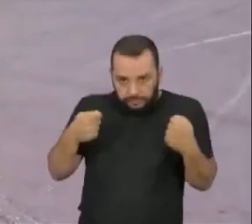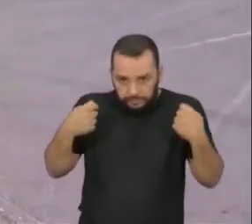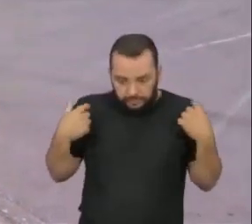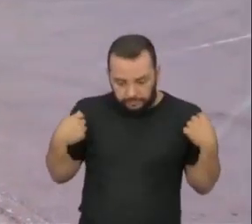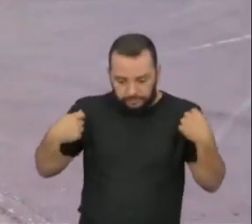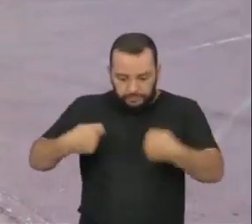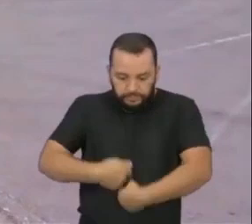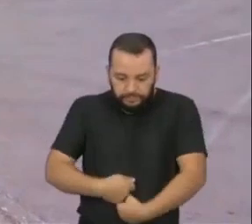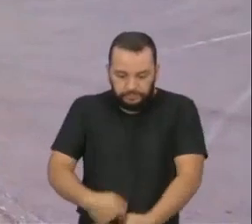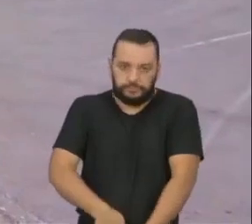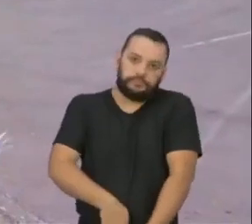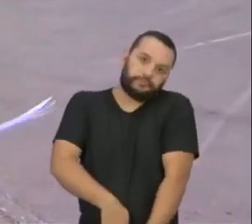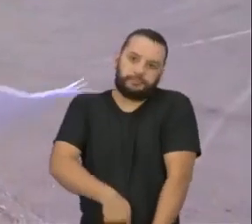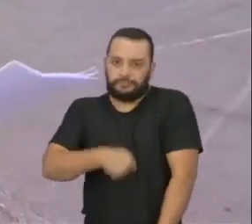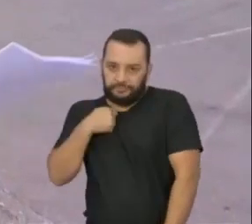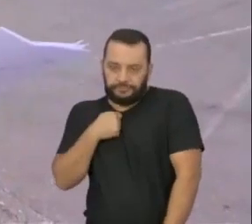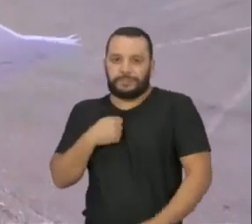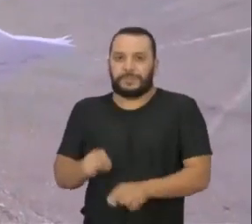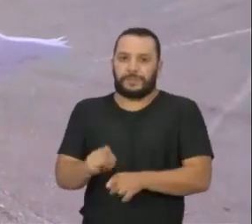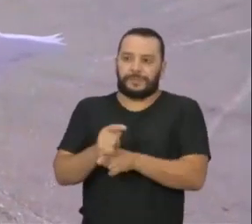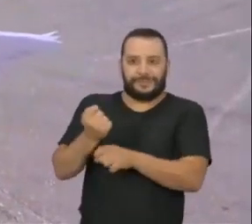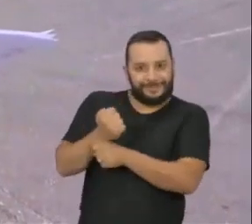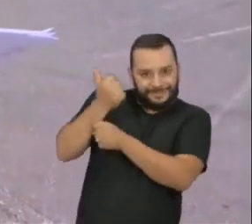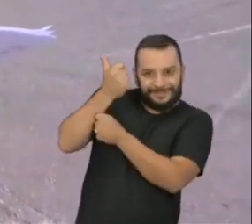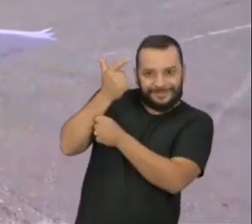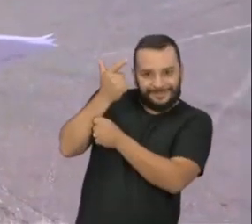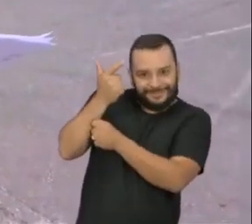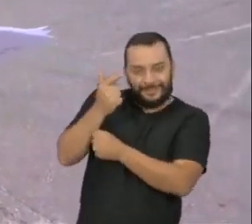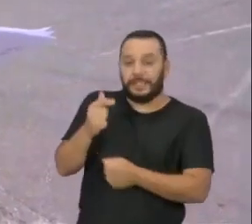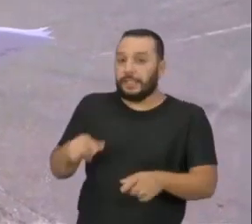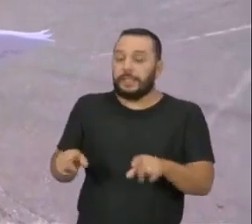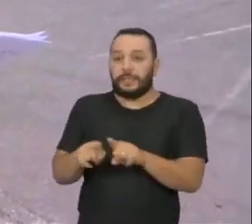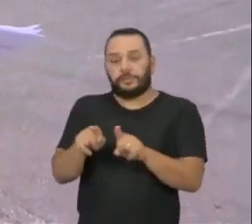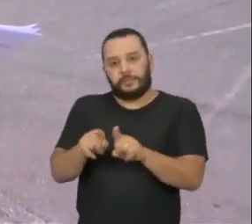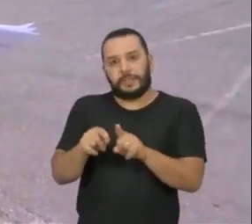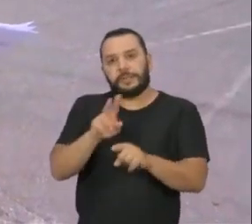você que vem aqui para o Sambódromo. No site da Prefeitura, está aparecendo aí no vídeo,